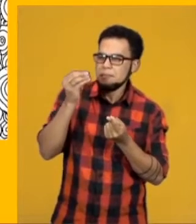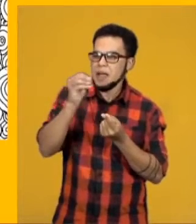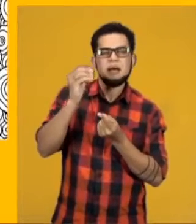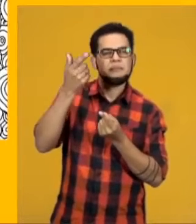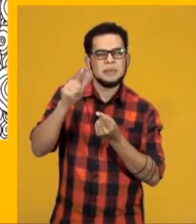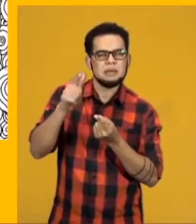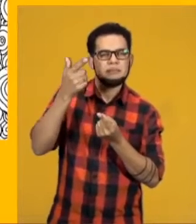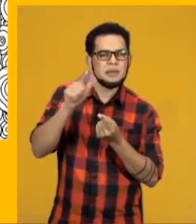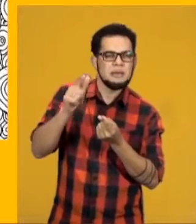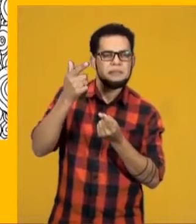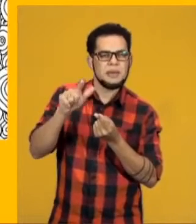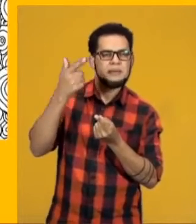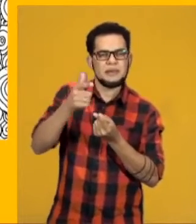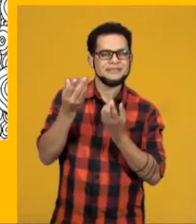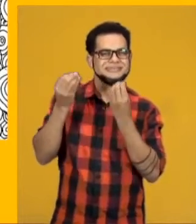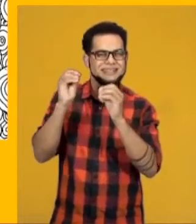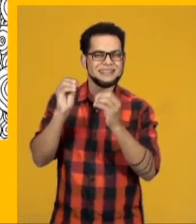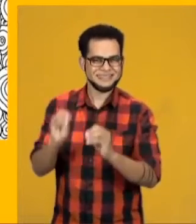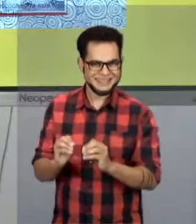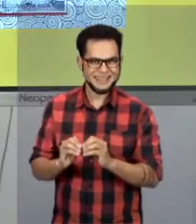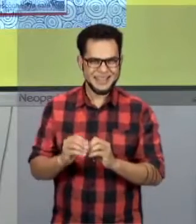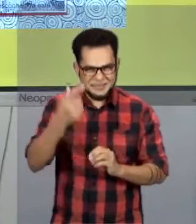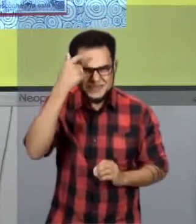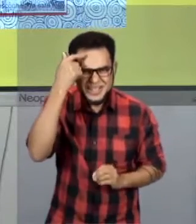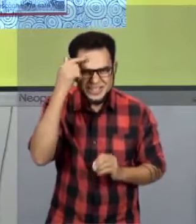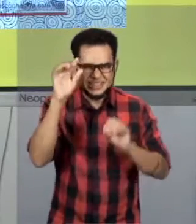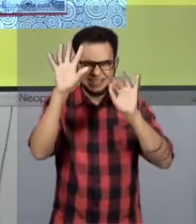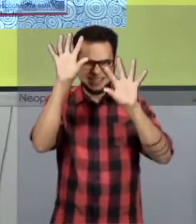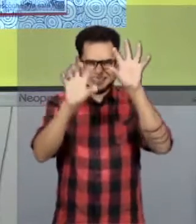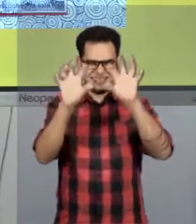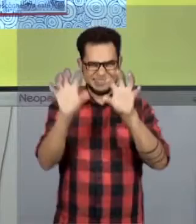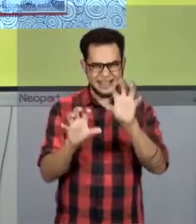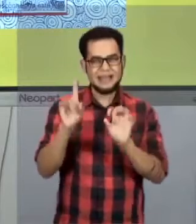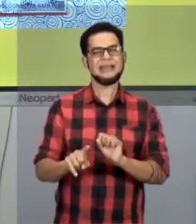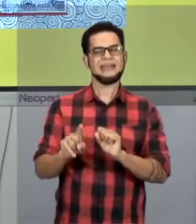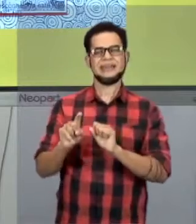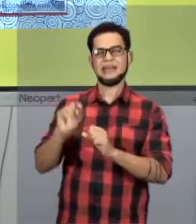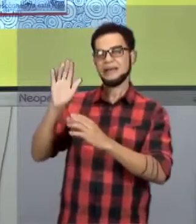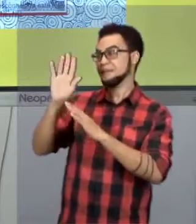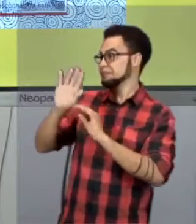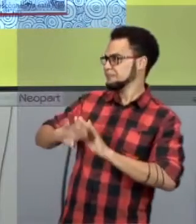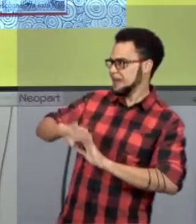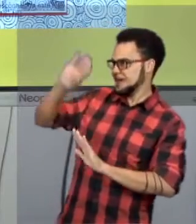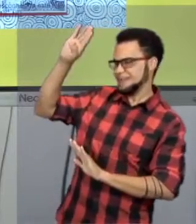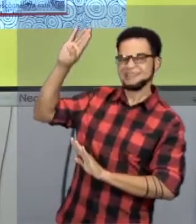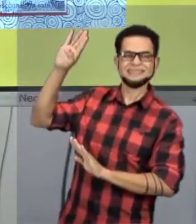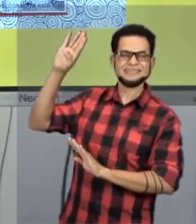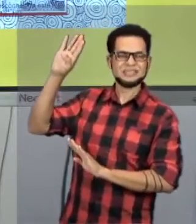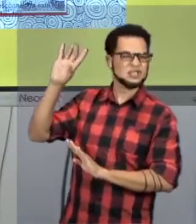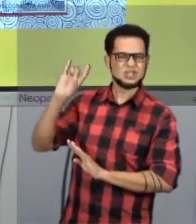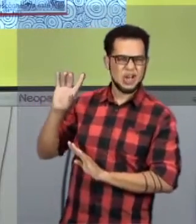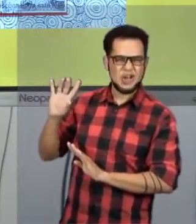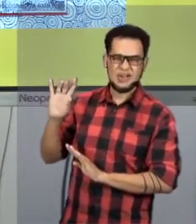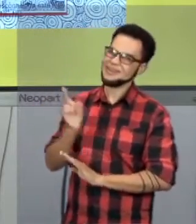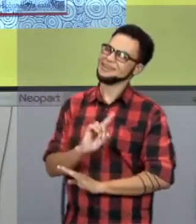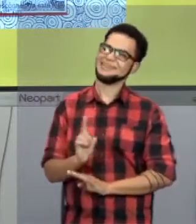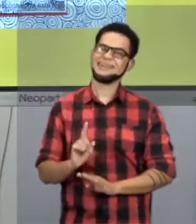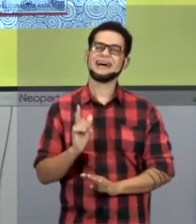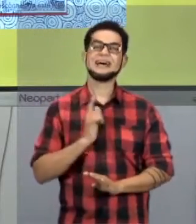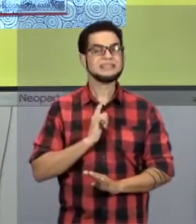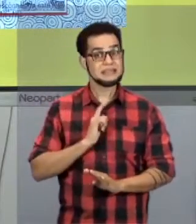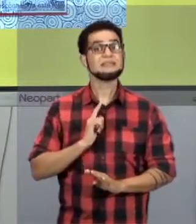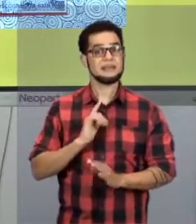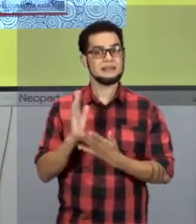Professora, eu achei que textura fosse aquela coisa de parede, mas é também. Nós vamos ter a textura